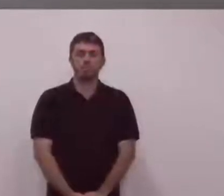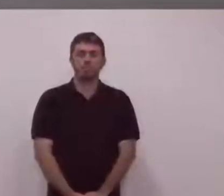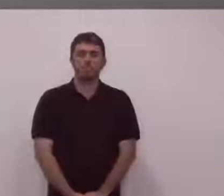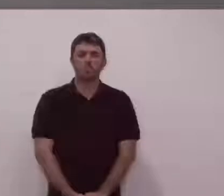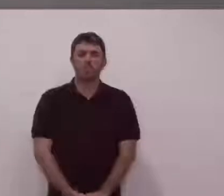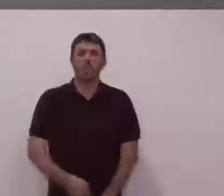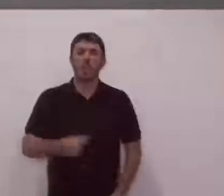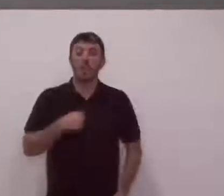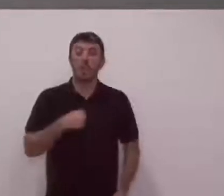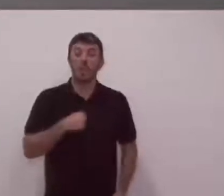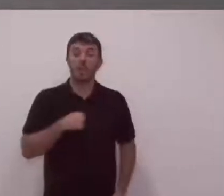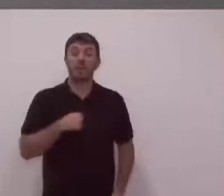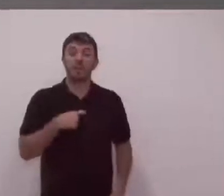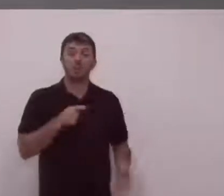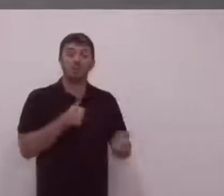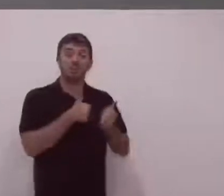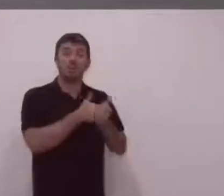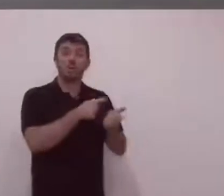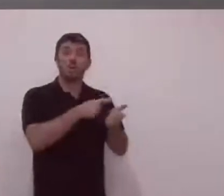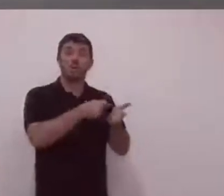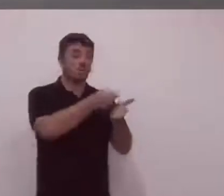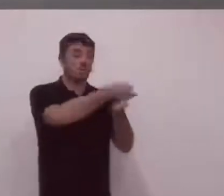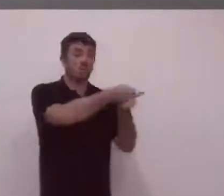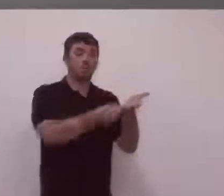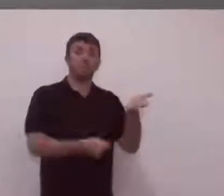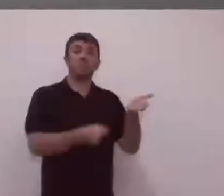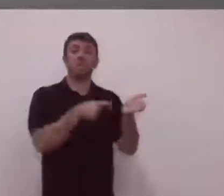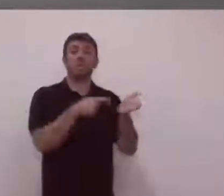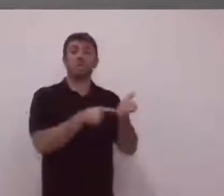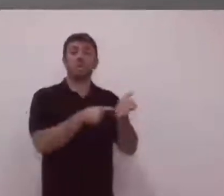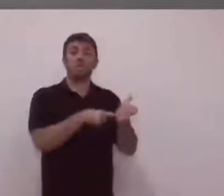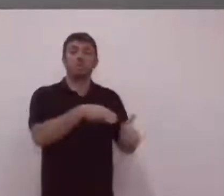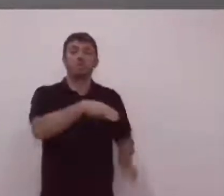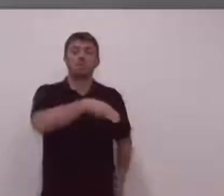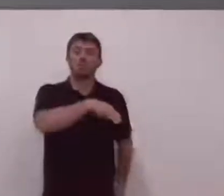relatório do ministério público